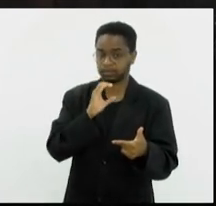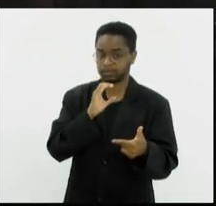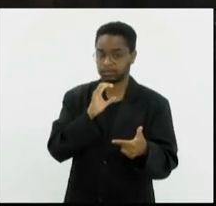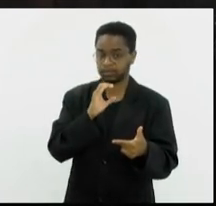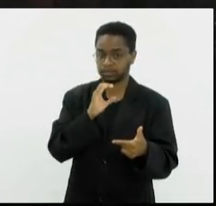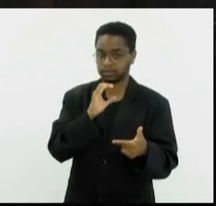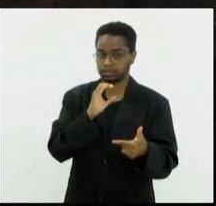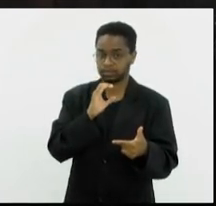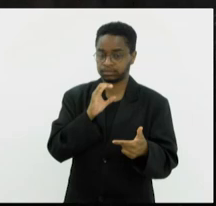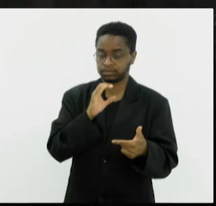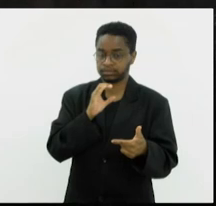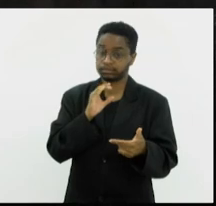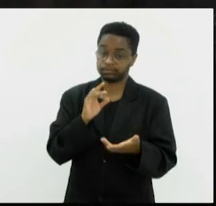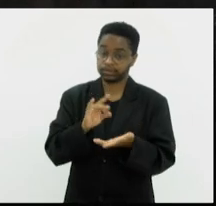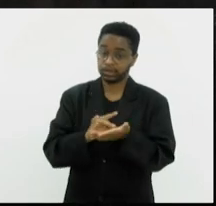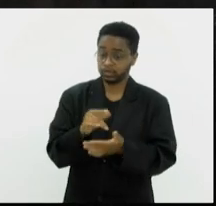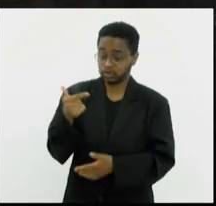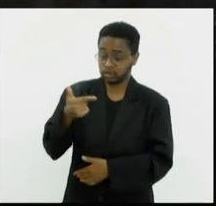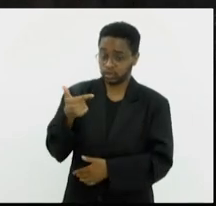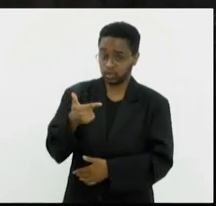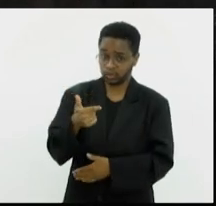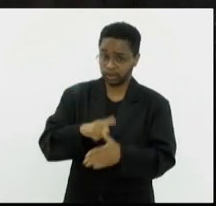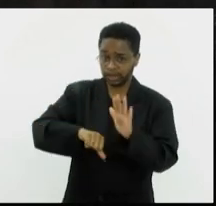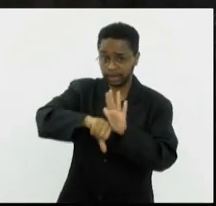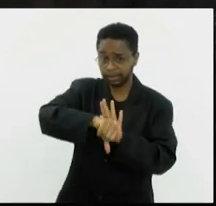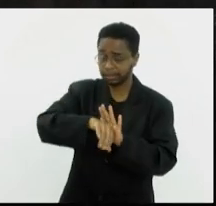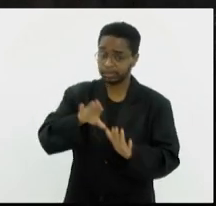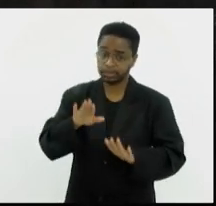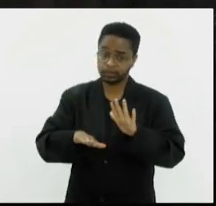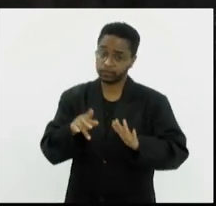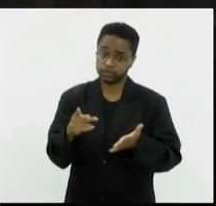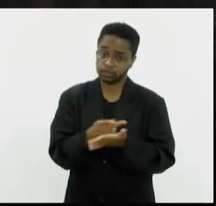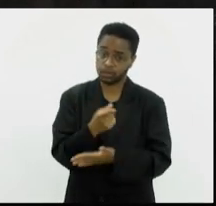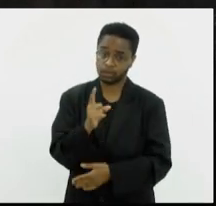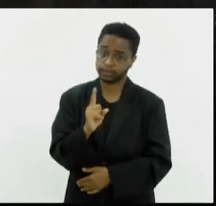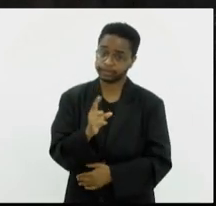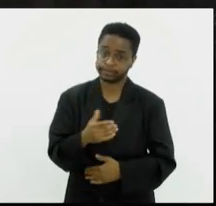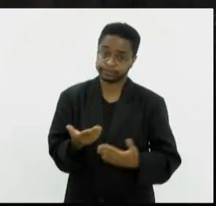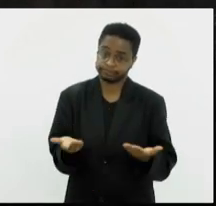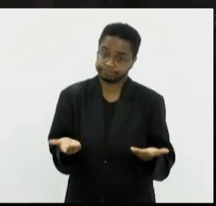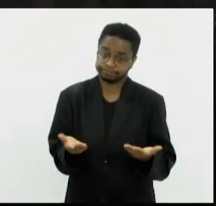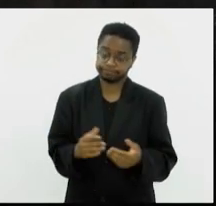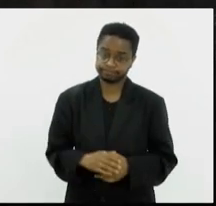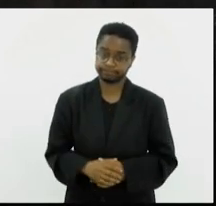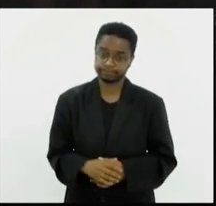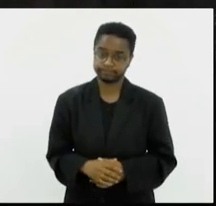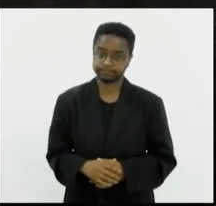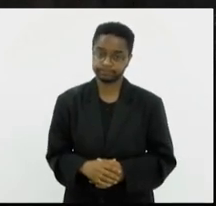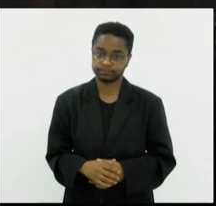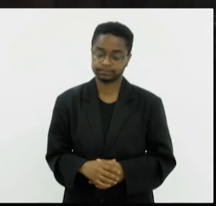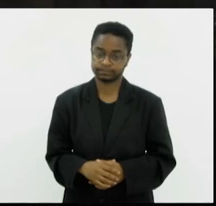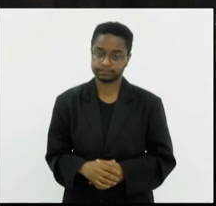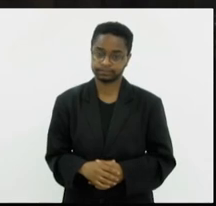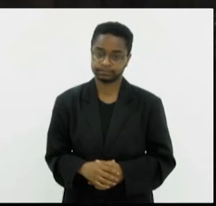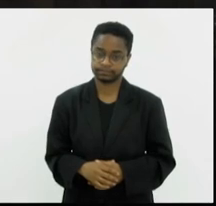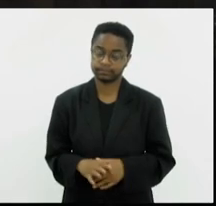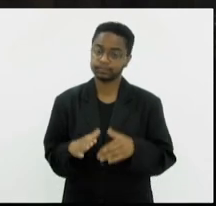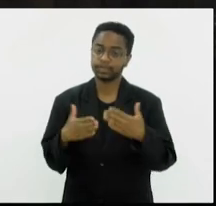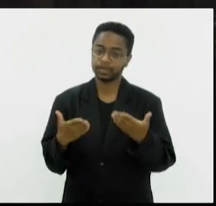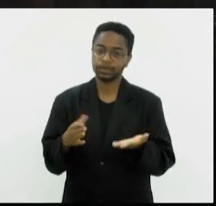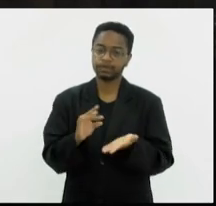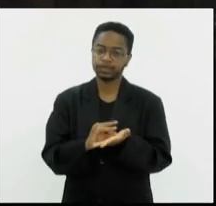este segundo crime poderia não ter ocorrido Então tá